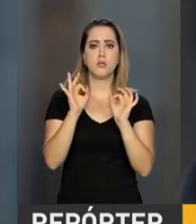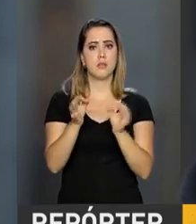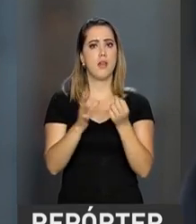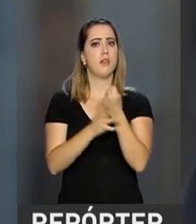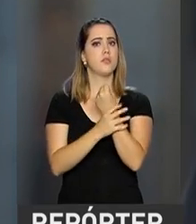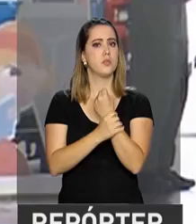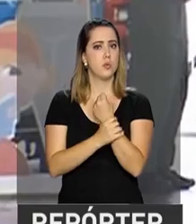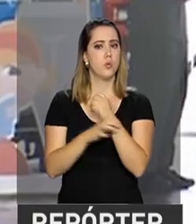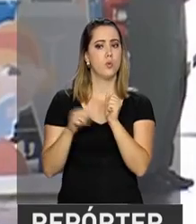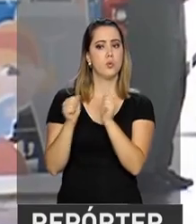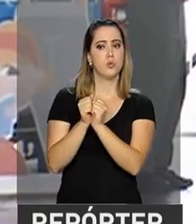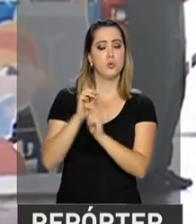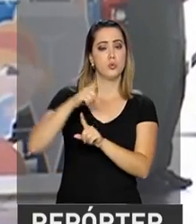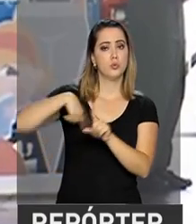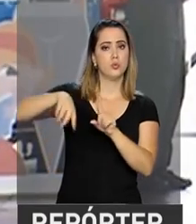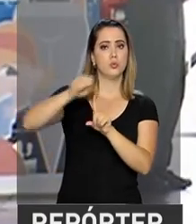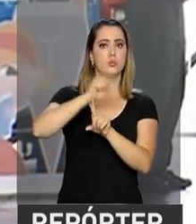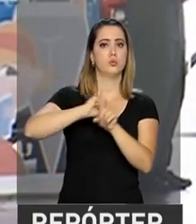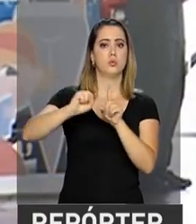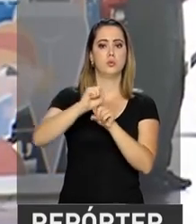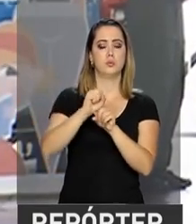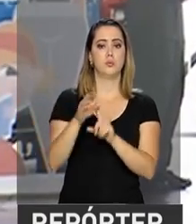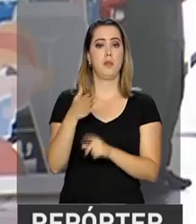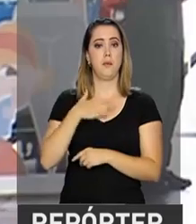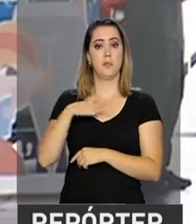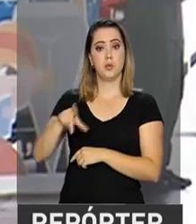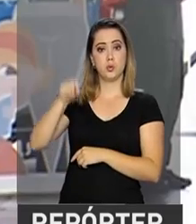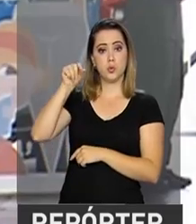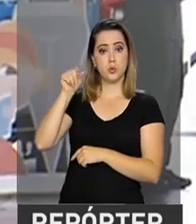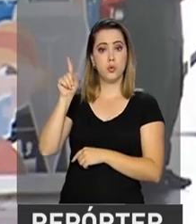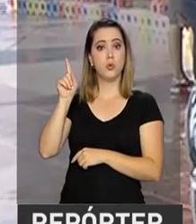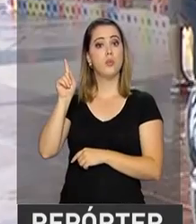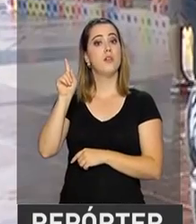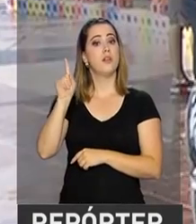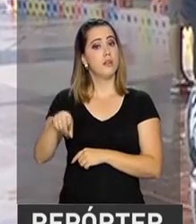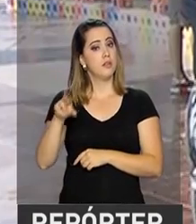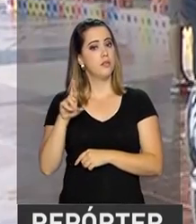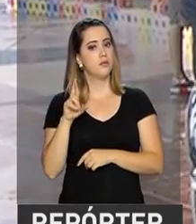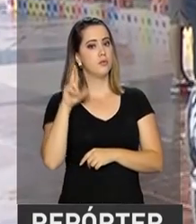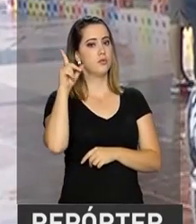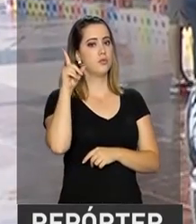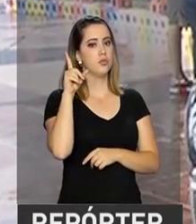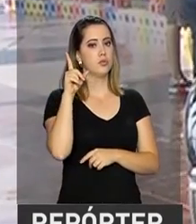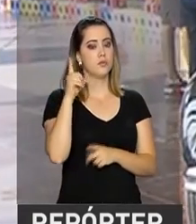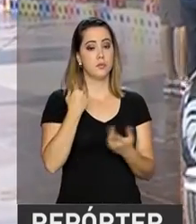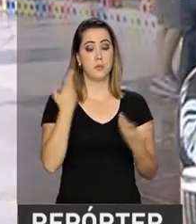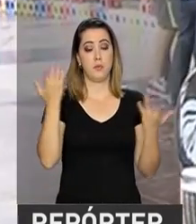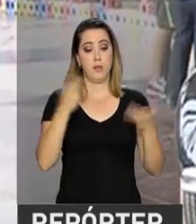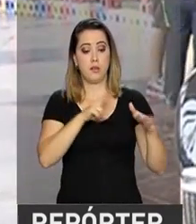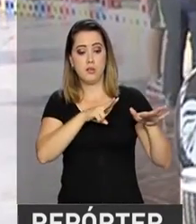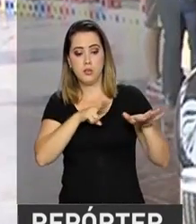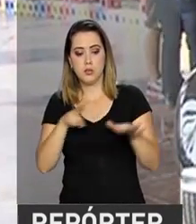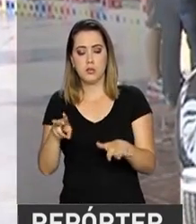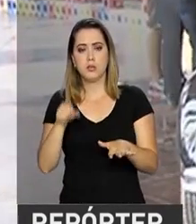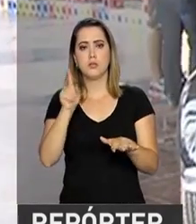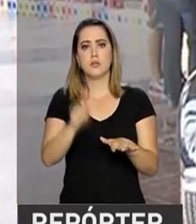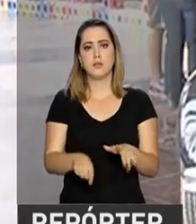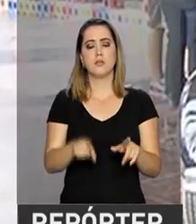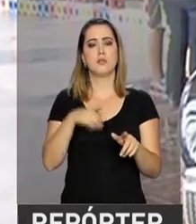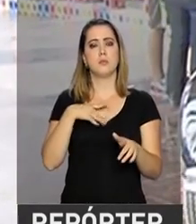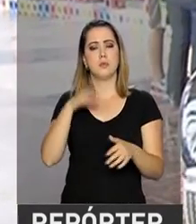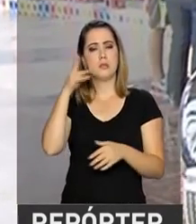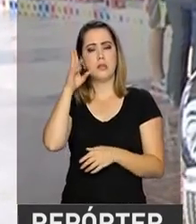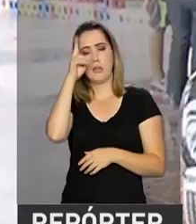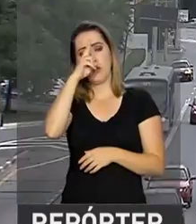toda a sociedade com o tema minha escolha faz diferença no trânsito a semana nacional deste ano quer lembrar motoristas pedestres